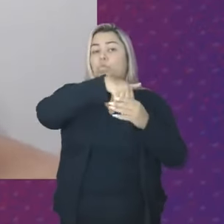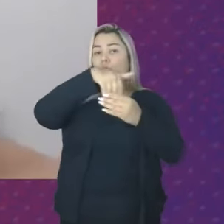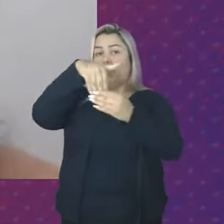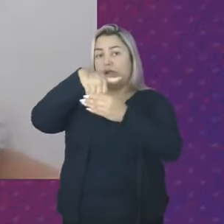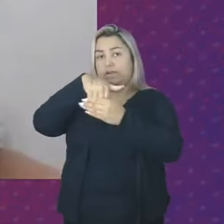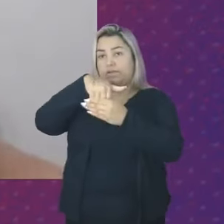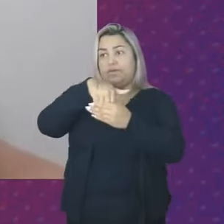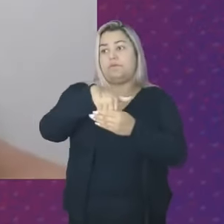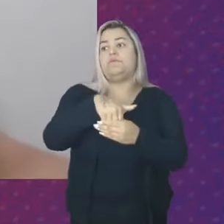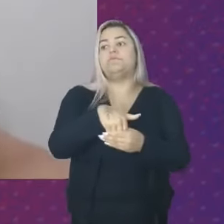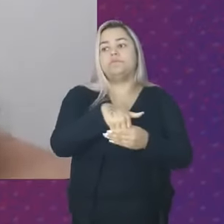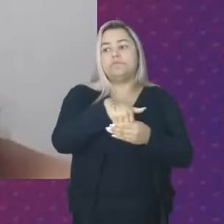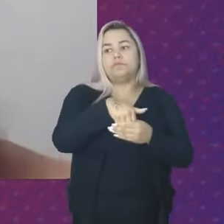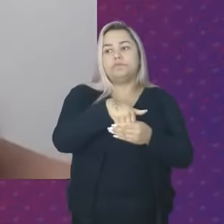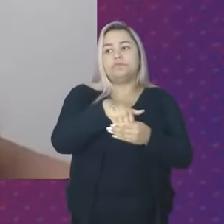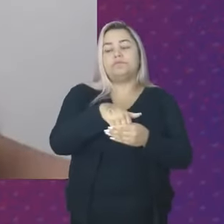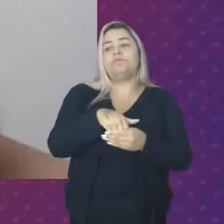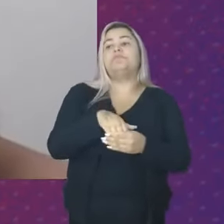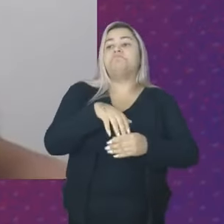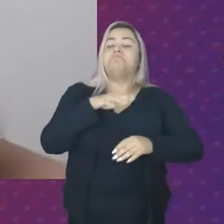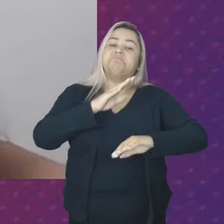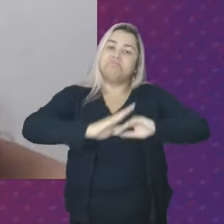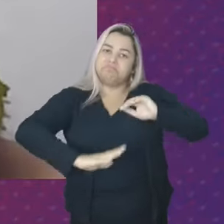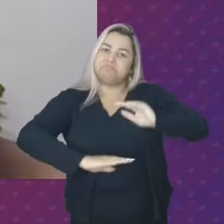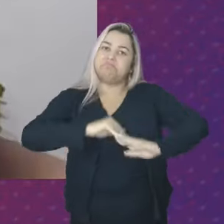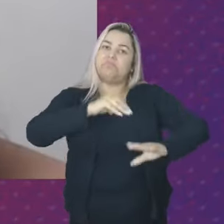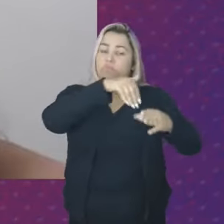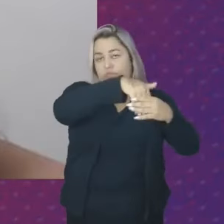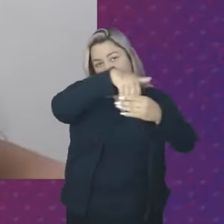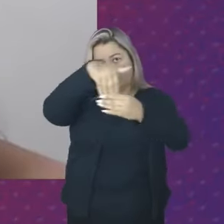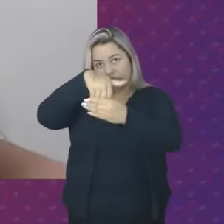vamos colocar dessa forma, já que tantas candidaturas